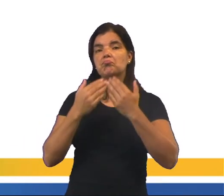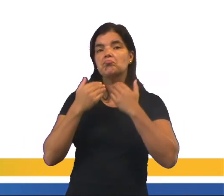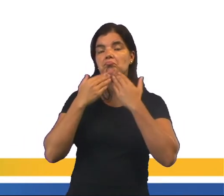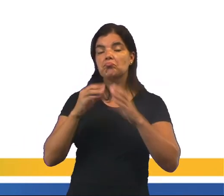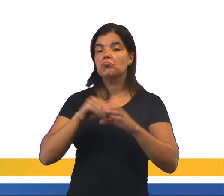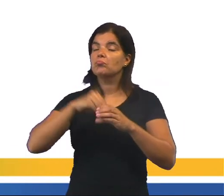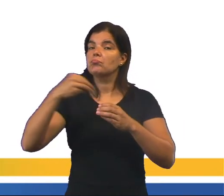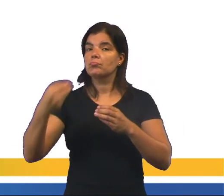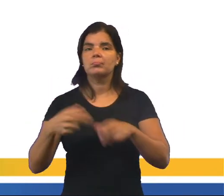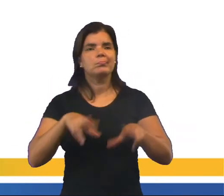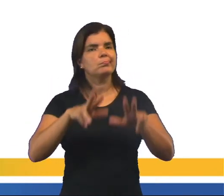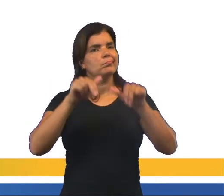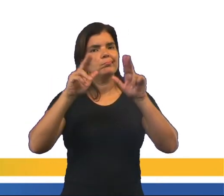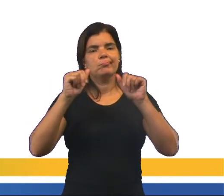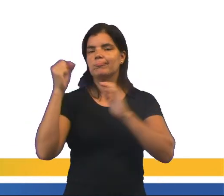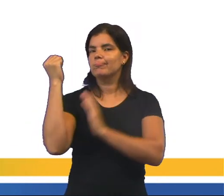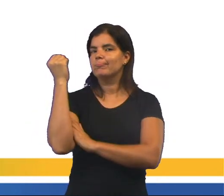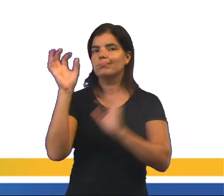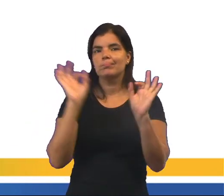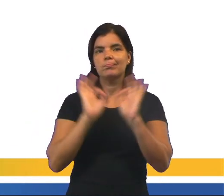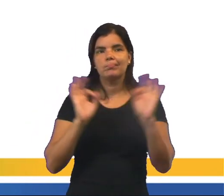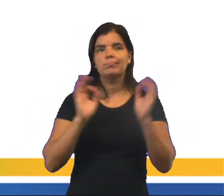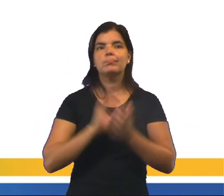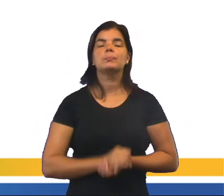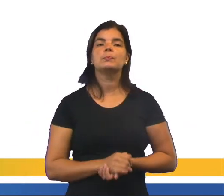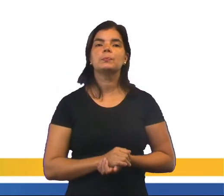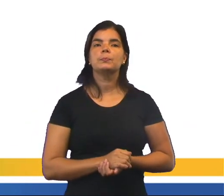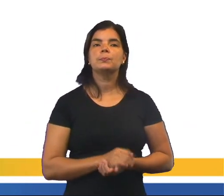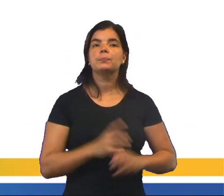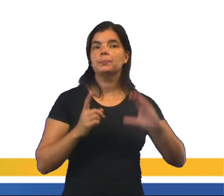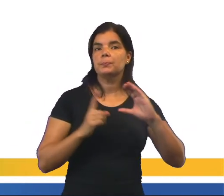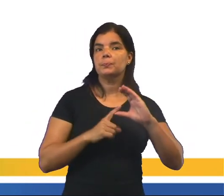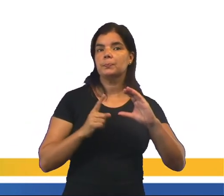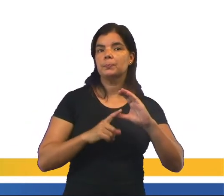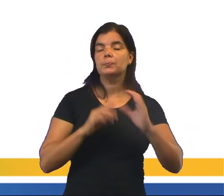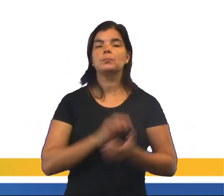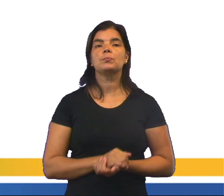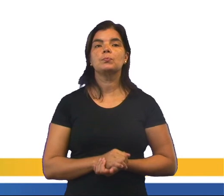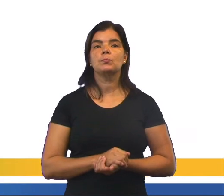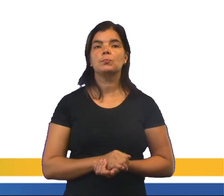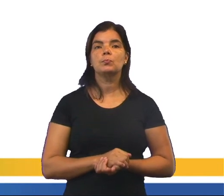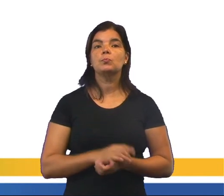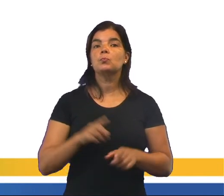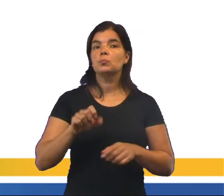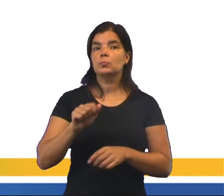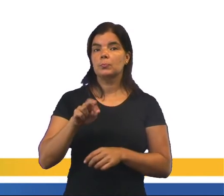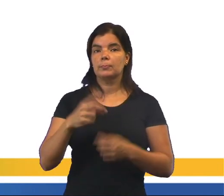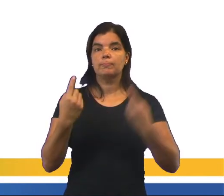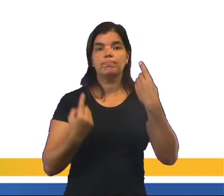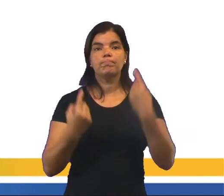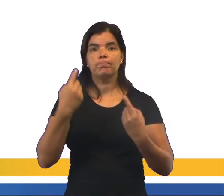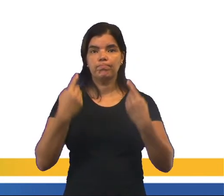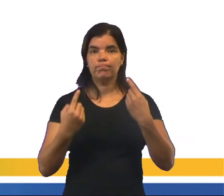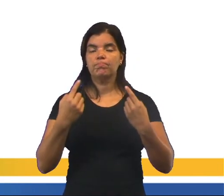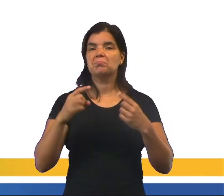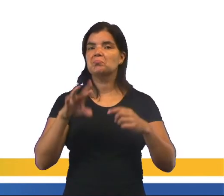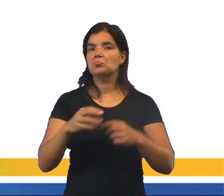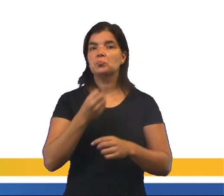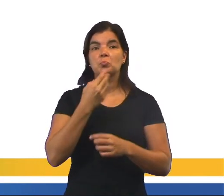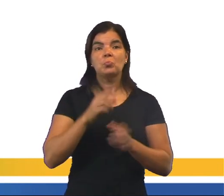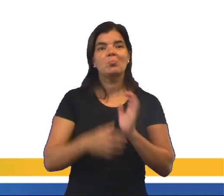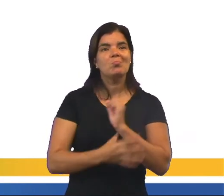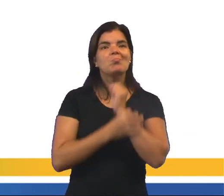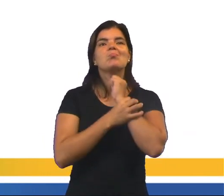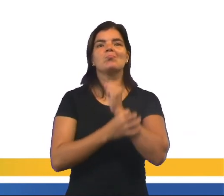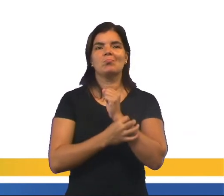do exterior? Jamais, não fortaleceu nada. Alternativa C. O arsenal de ambas as potências não era suficiente